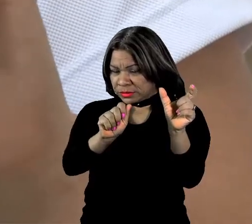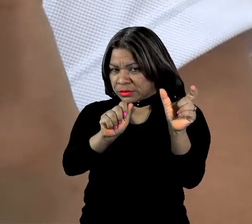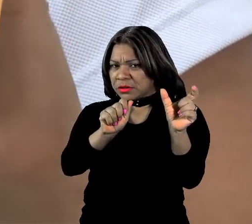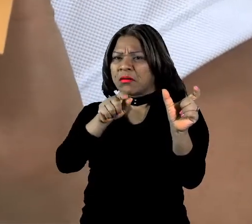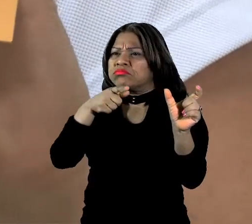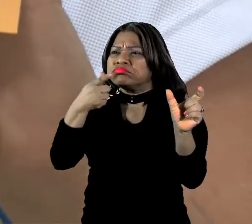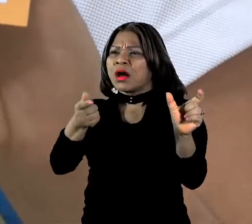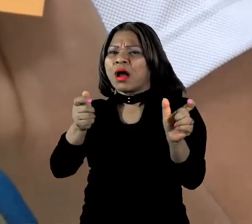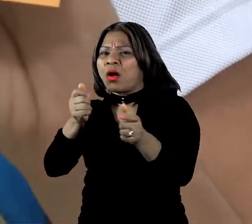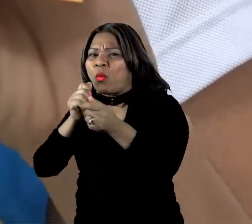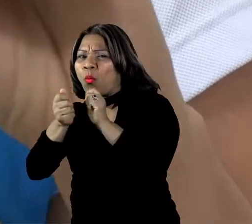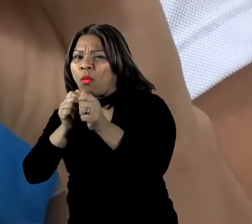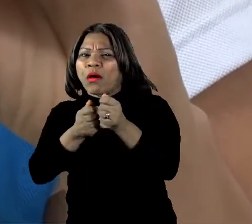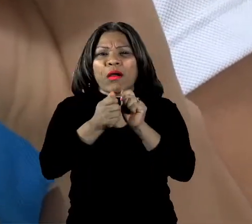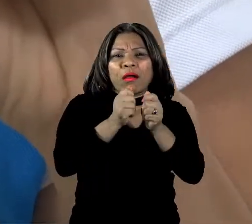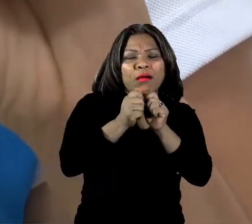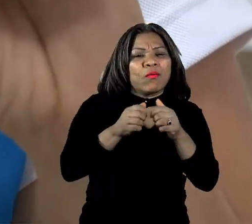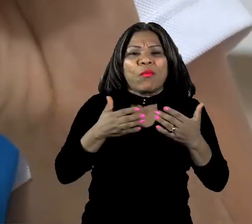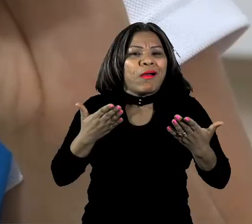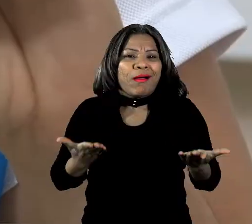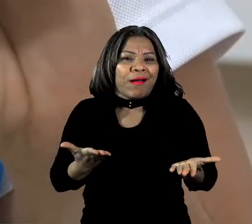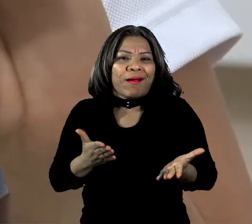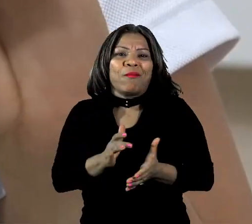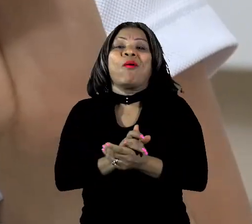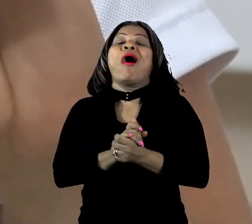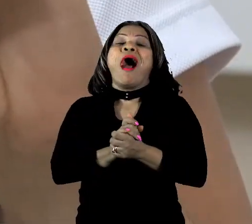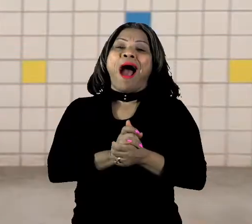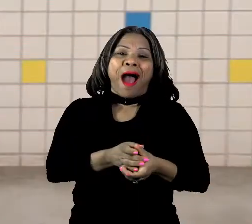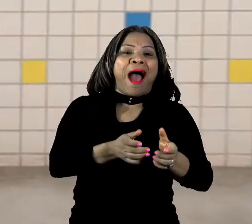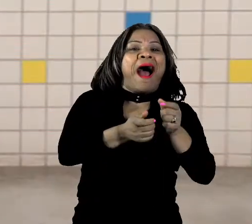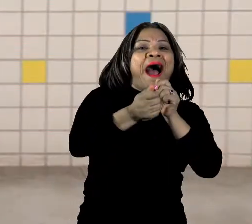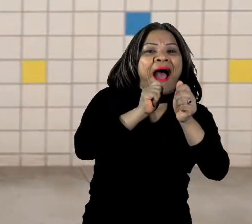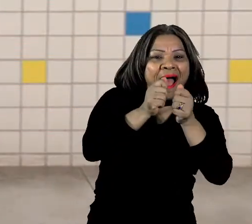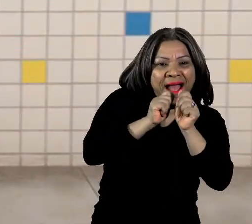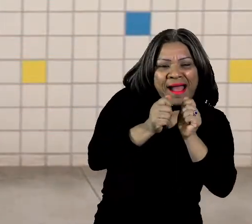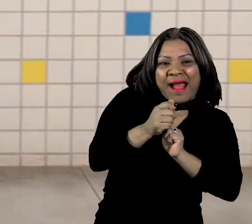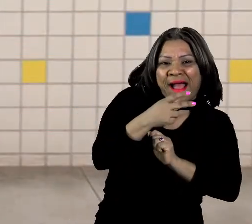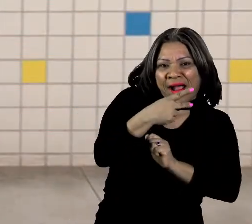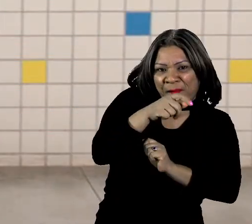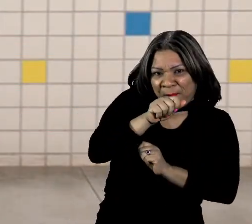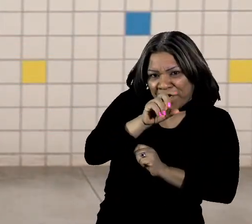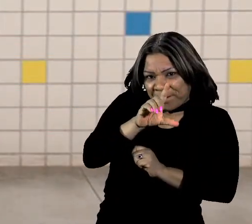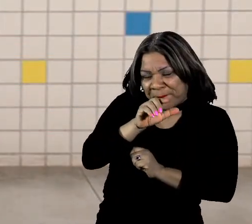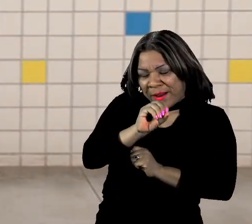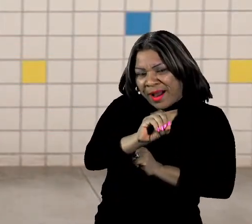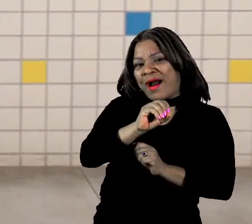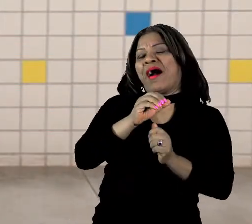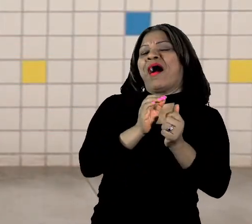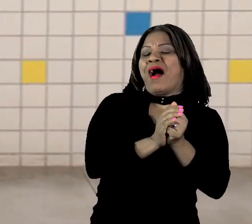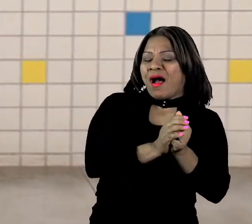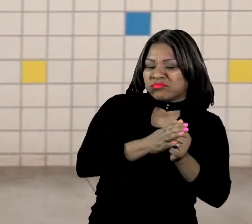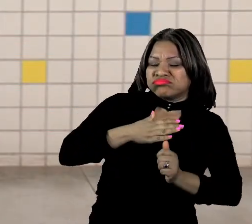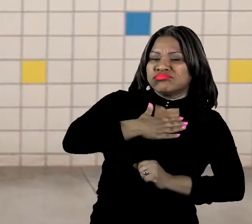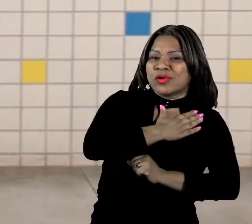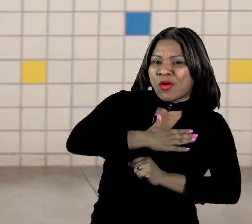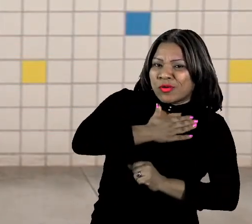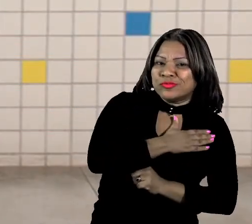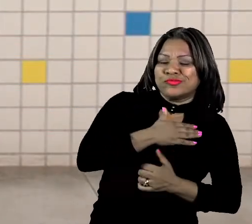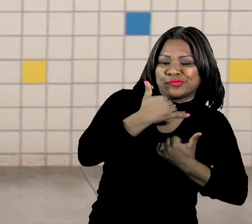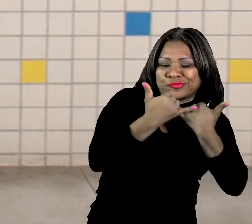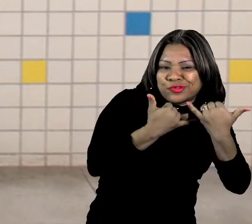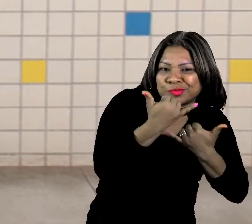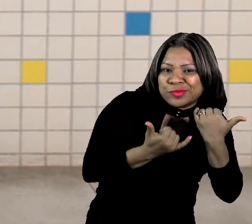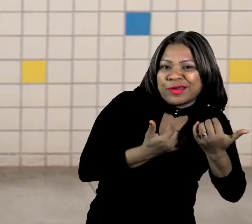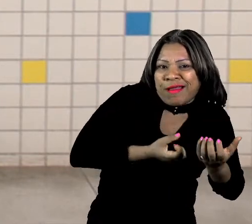entrevista? Ah, estava lá com o Paulo e com a Sandra quando eles falavam que pegava as palavras e gostava de brincar com música, com a poesia